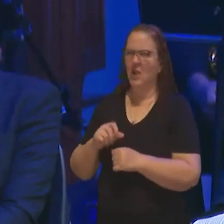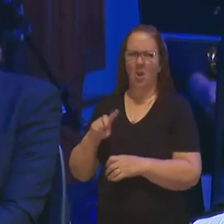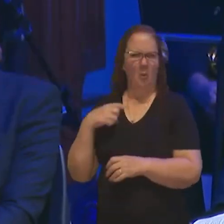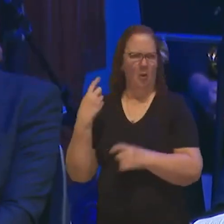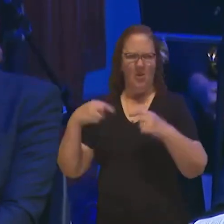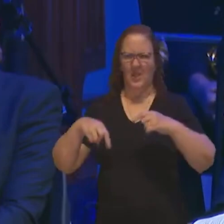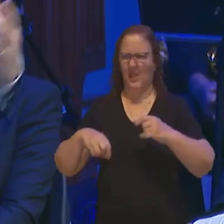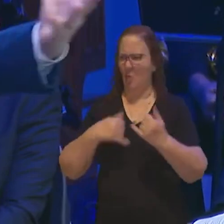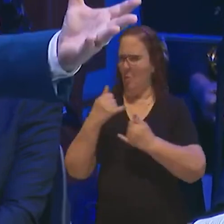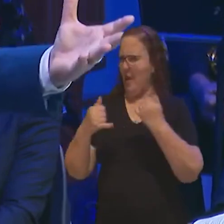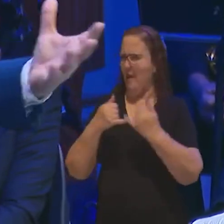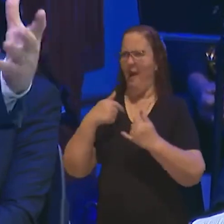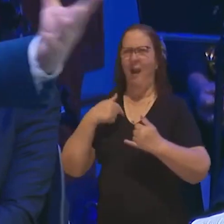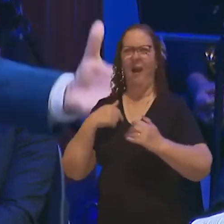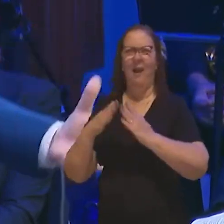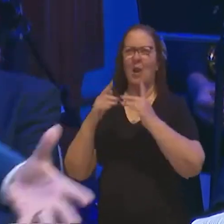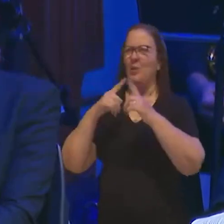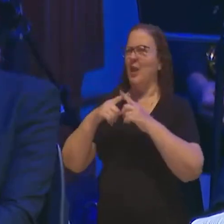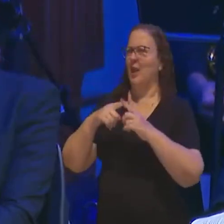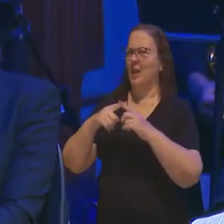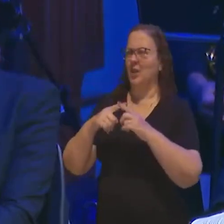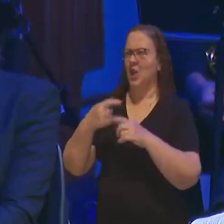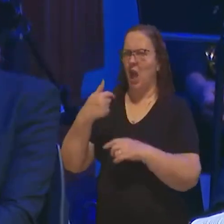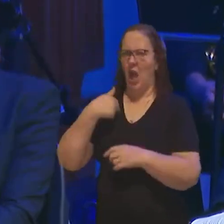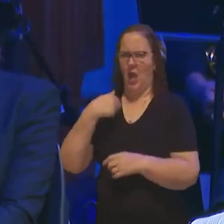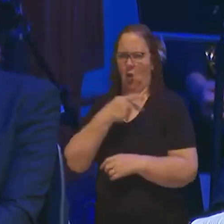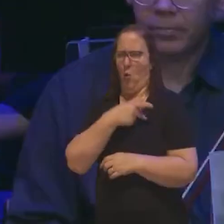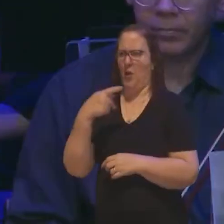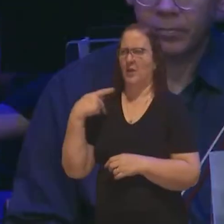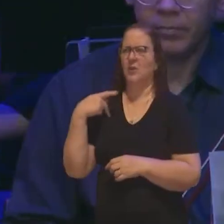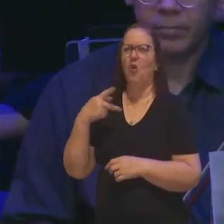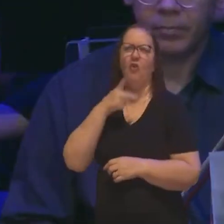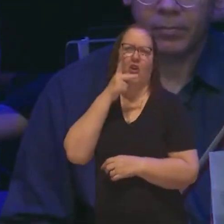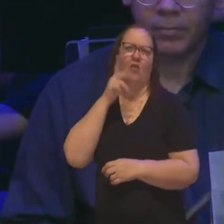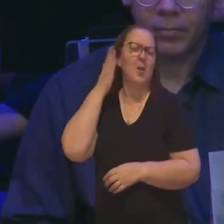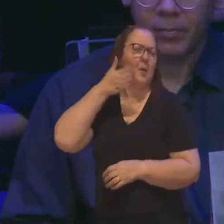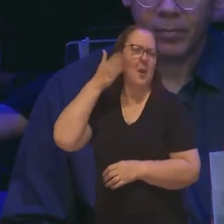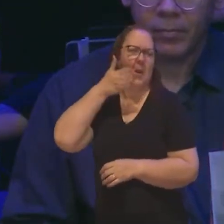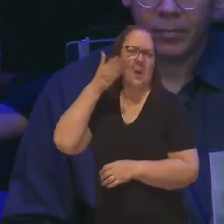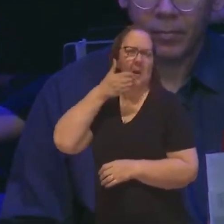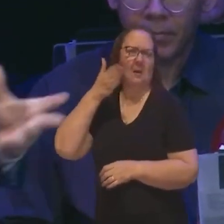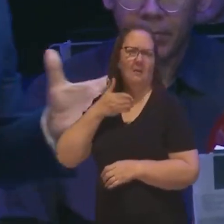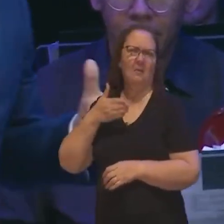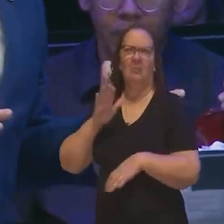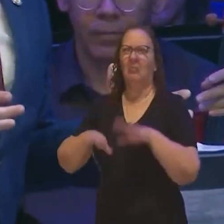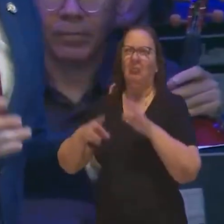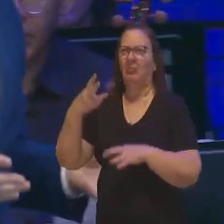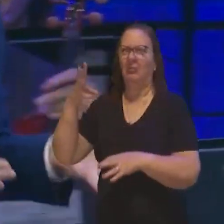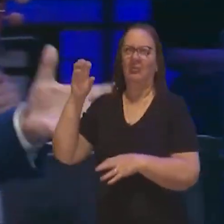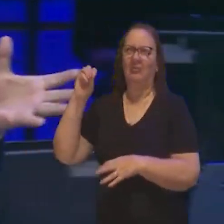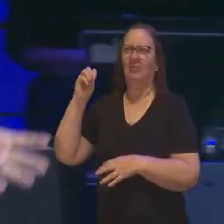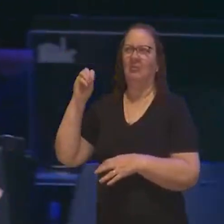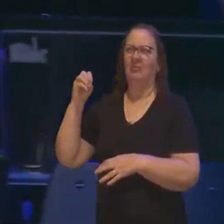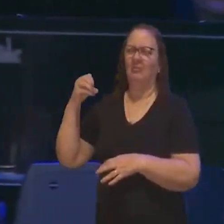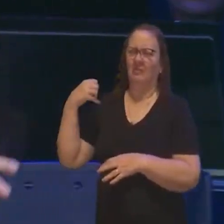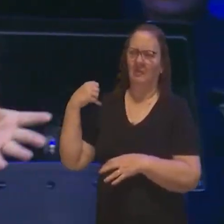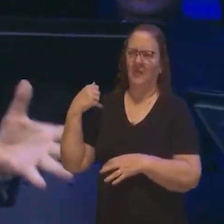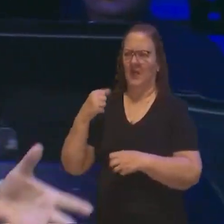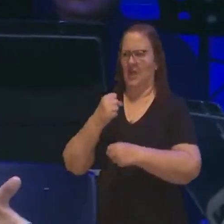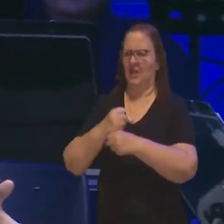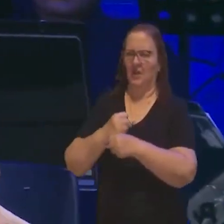igreja. Eu sou um pastor, eu prego o evangelho há mais de 30 anos. Nós estamos vendo as pessoas